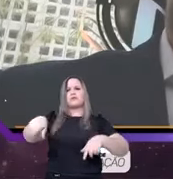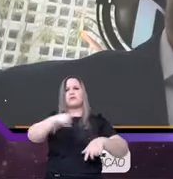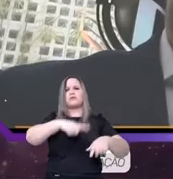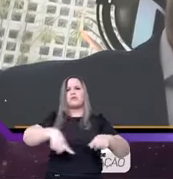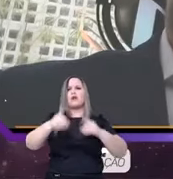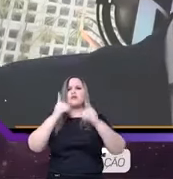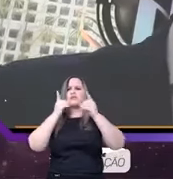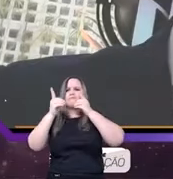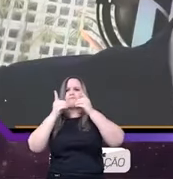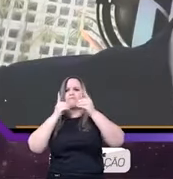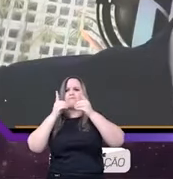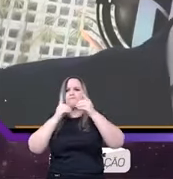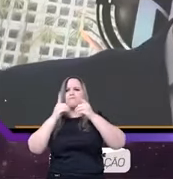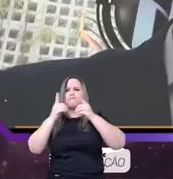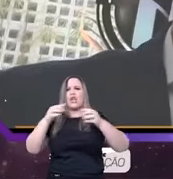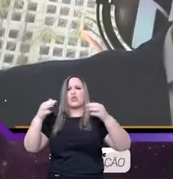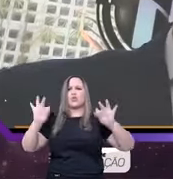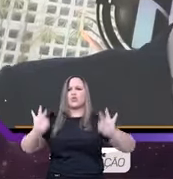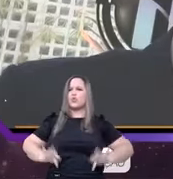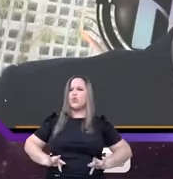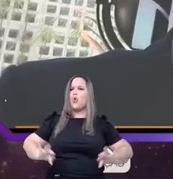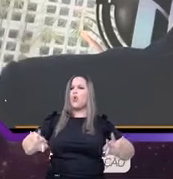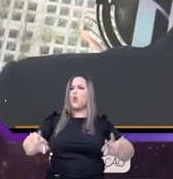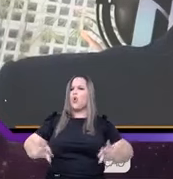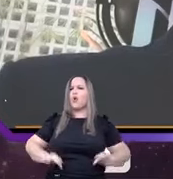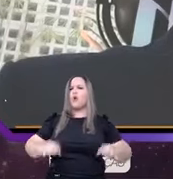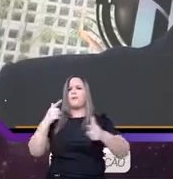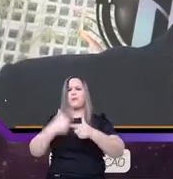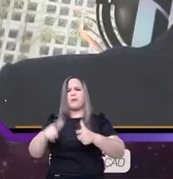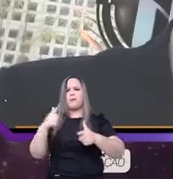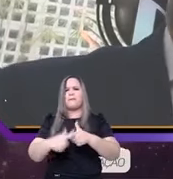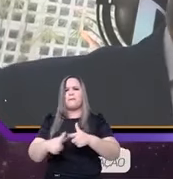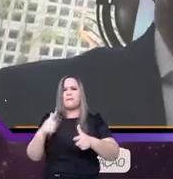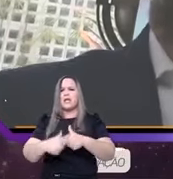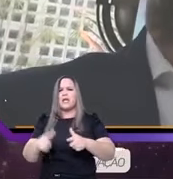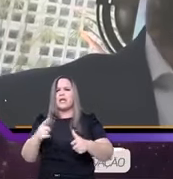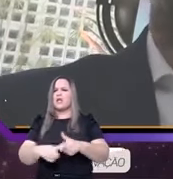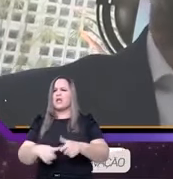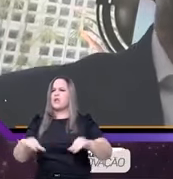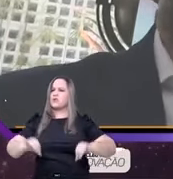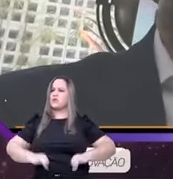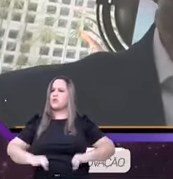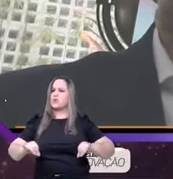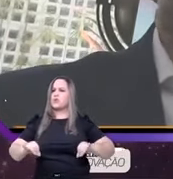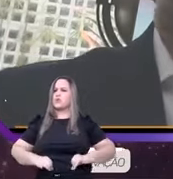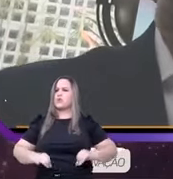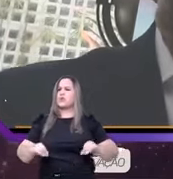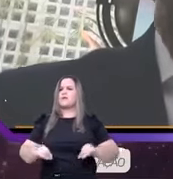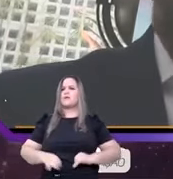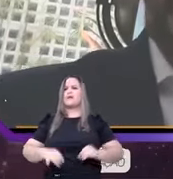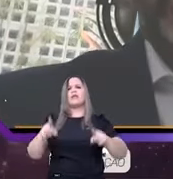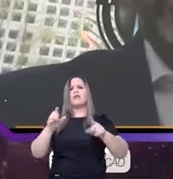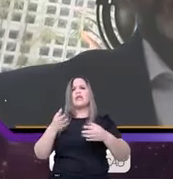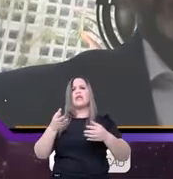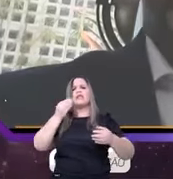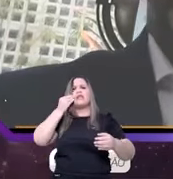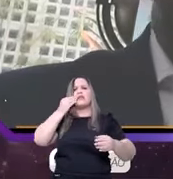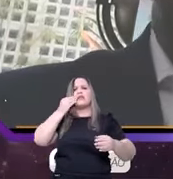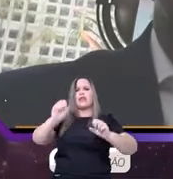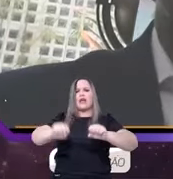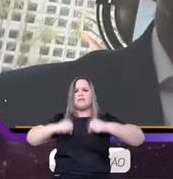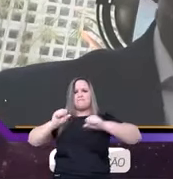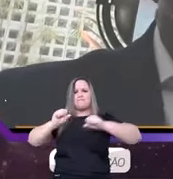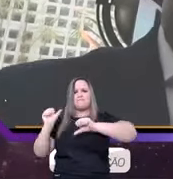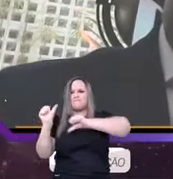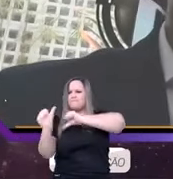discutir nossas dores do Poder Judiciário, discutir nossos problemas e tentar construir soluções diferentes,